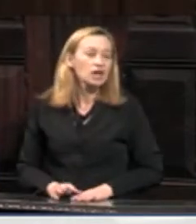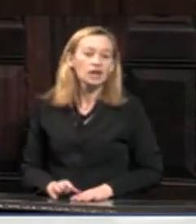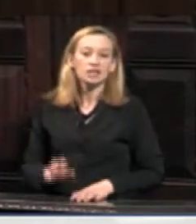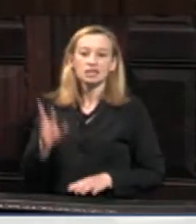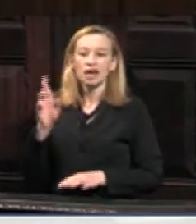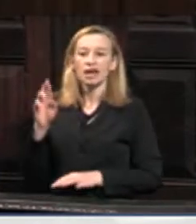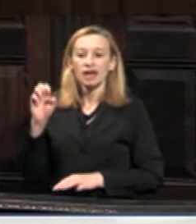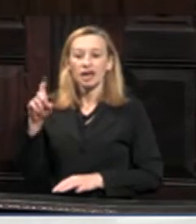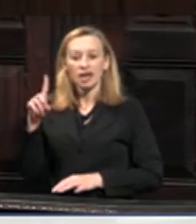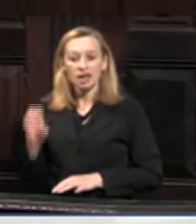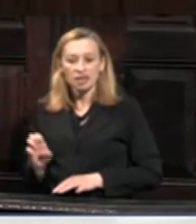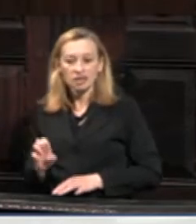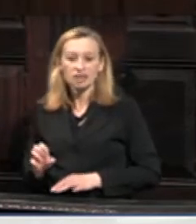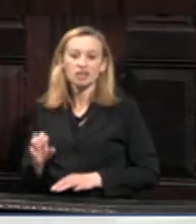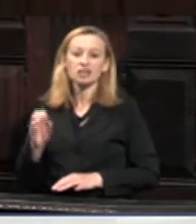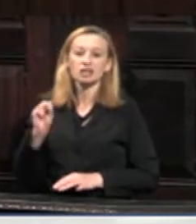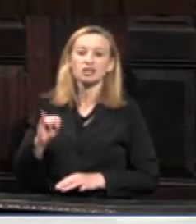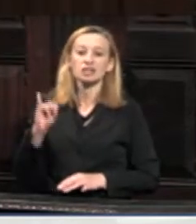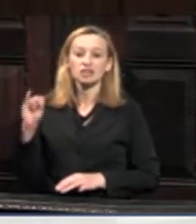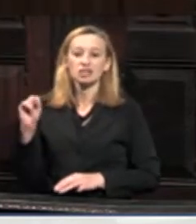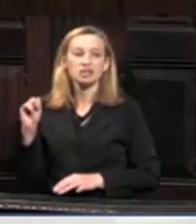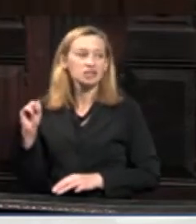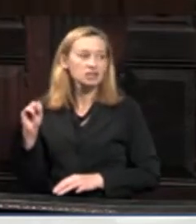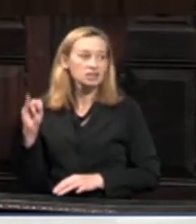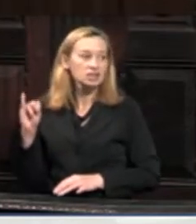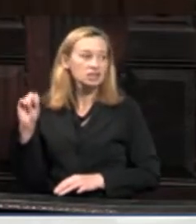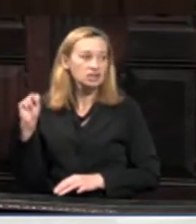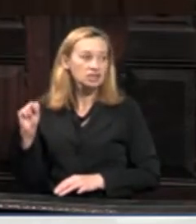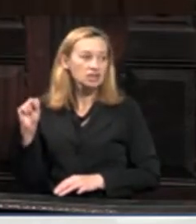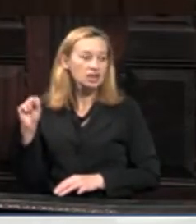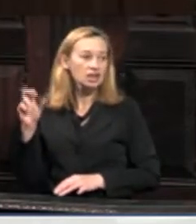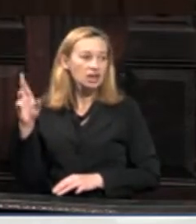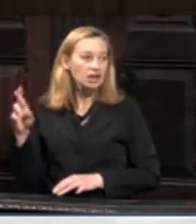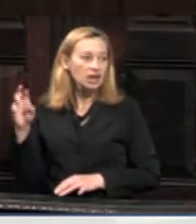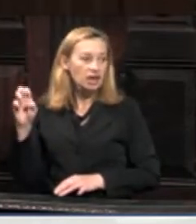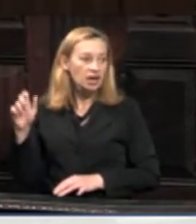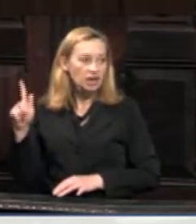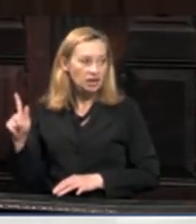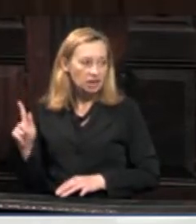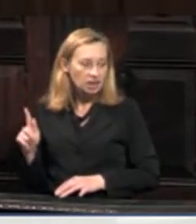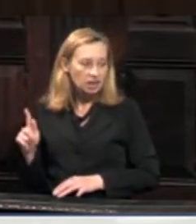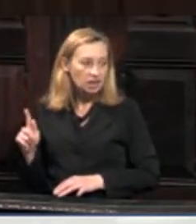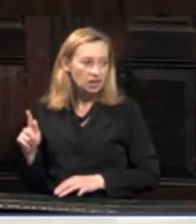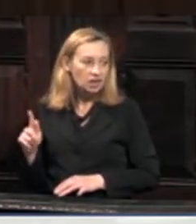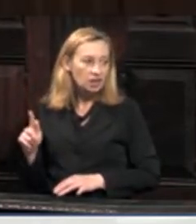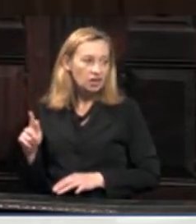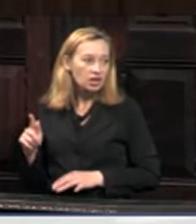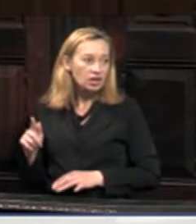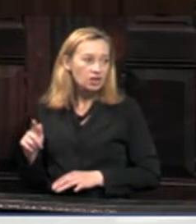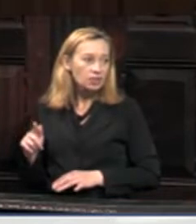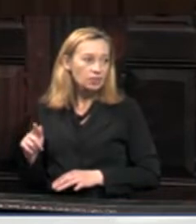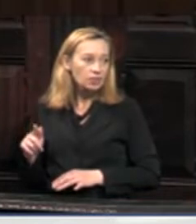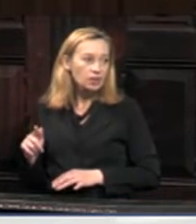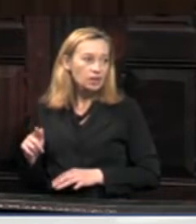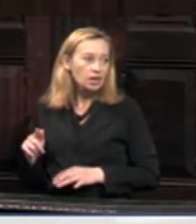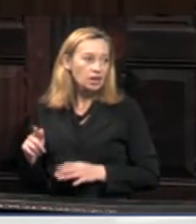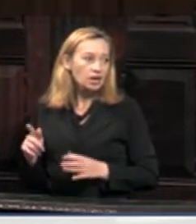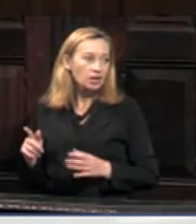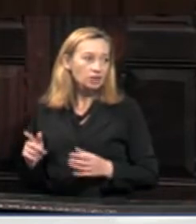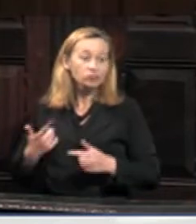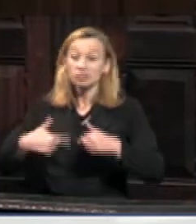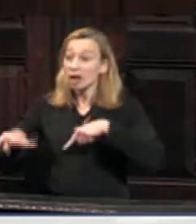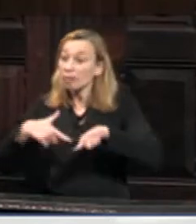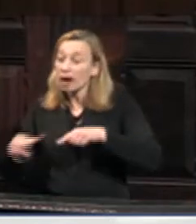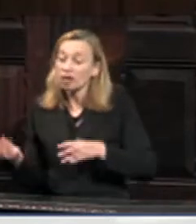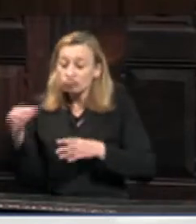o CISREG, e com razão, porque o CISREG é um sistema de computador, né, um